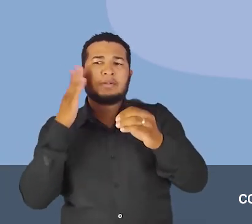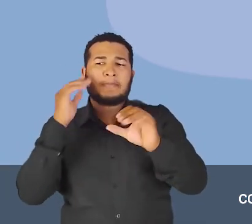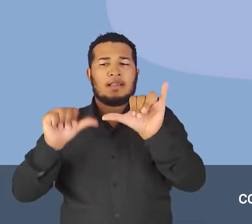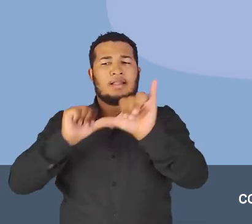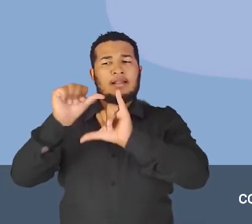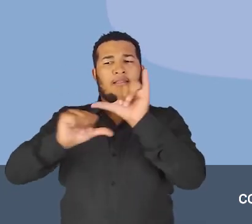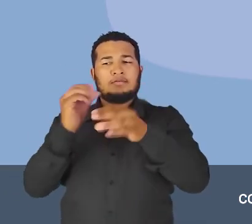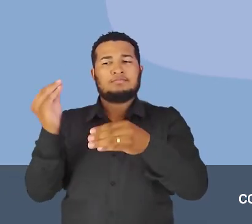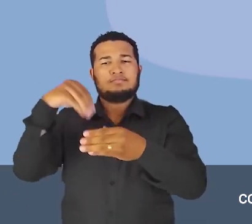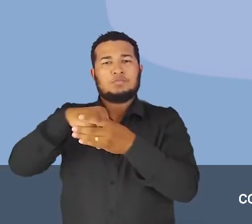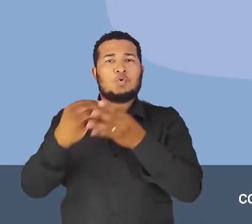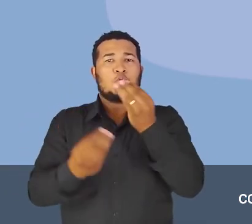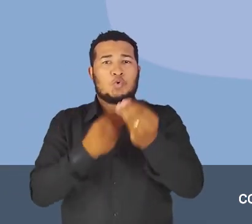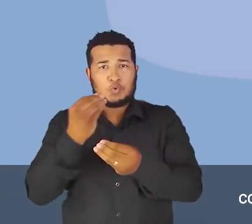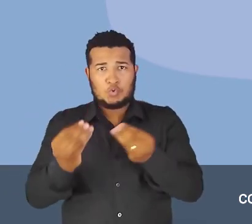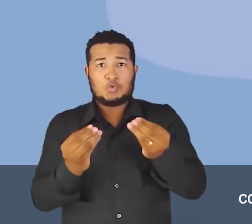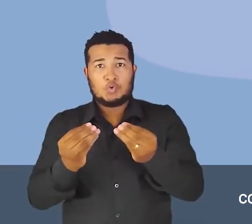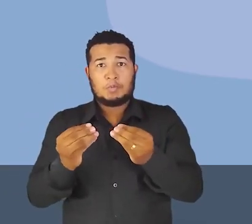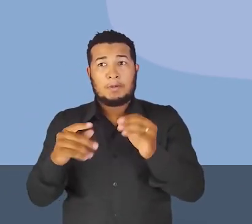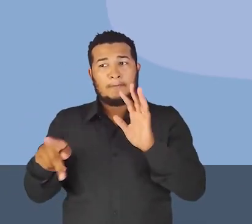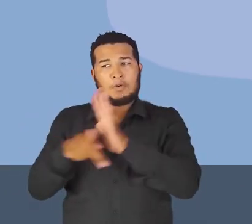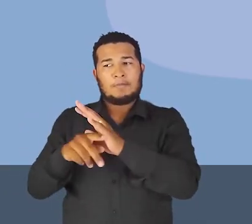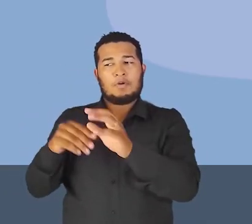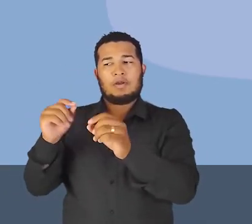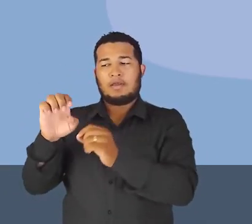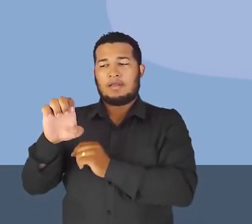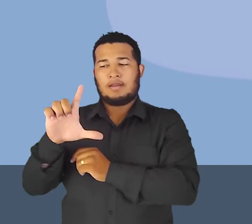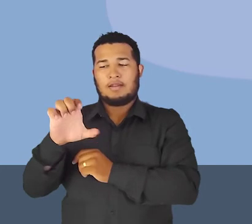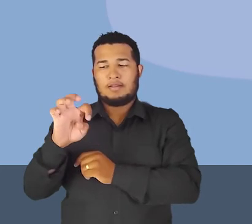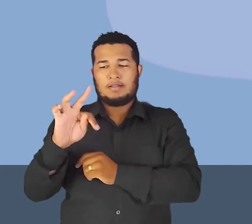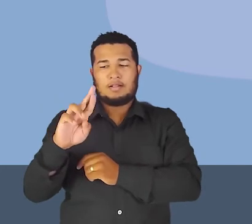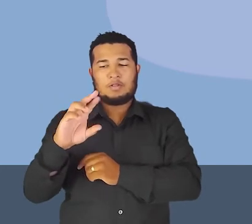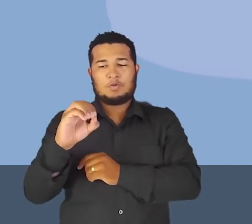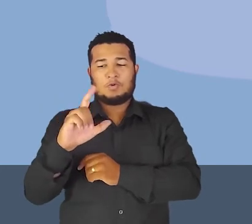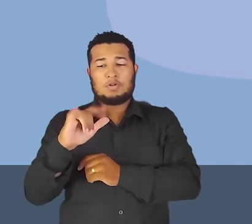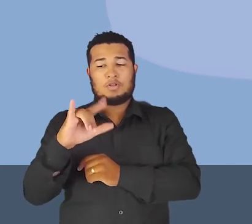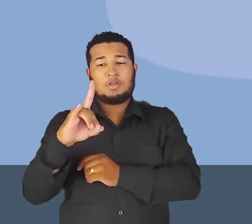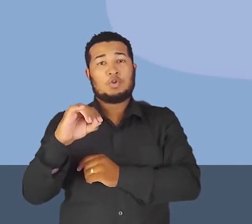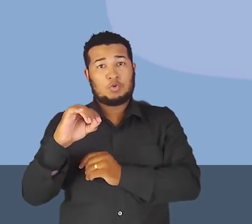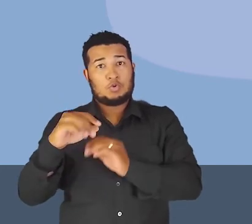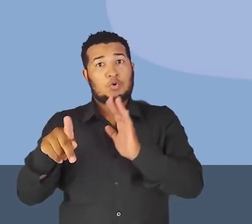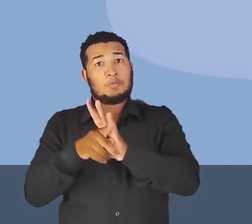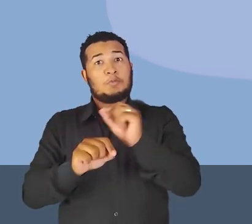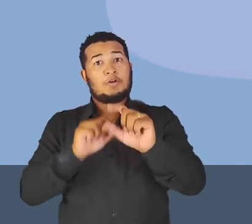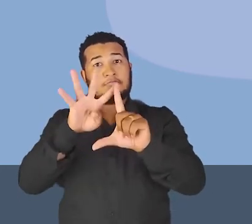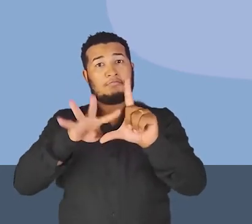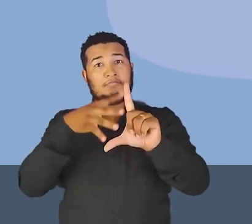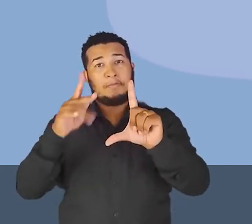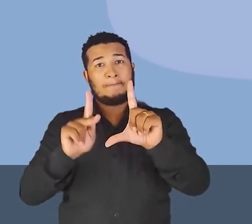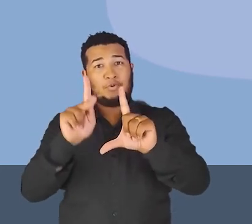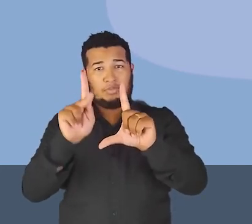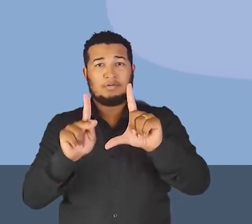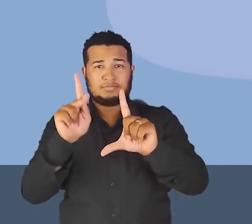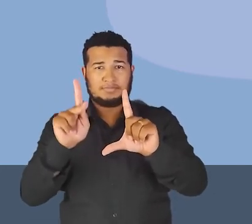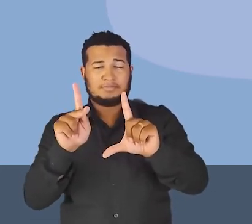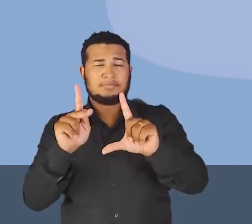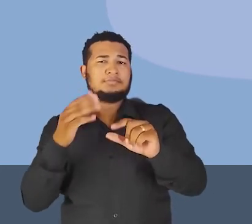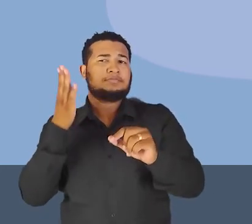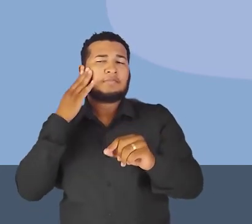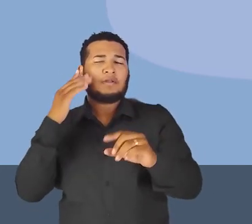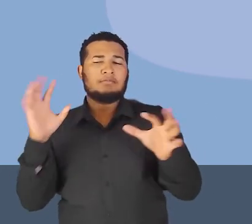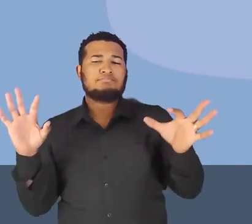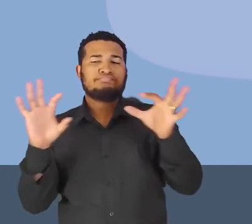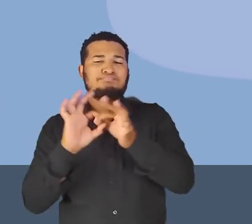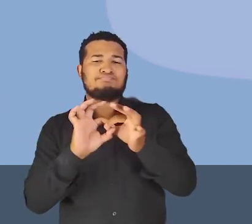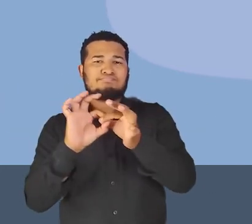reagir ali dentro. Um ânodo de zinco, com um eletrólito de hidróxido de potássio e um cátodo, né, que é uma mistura de